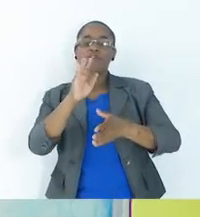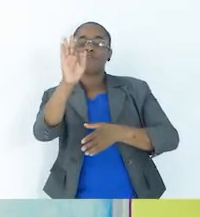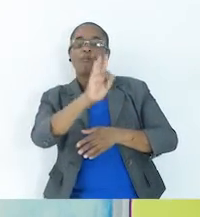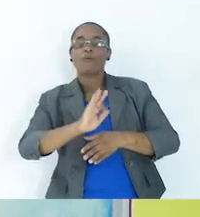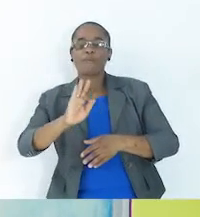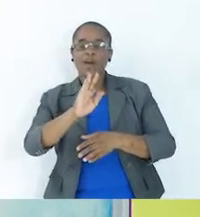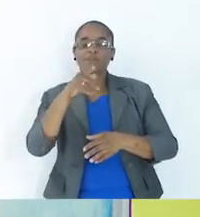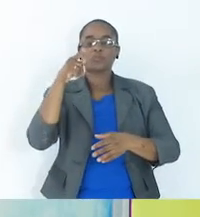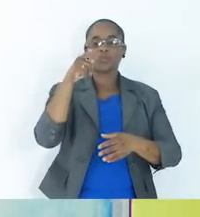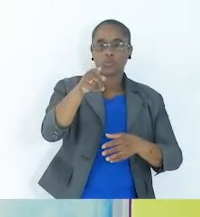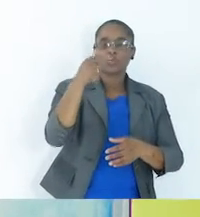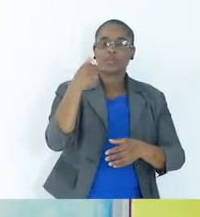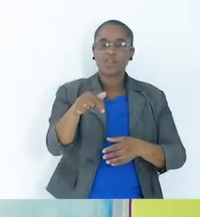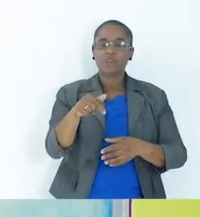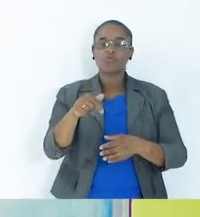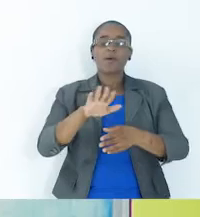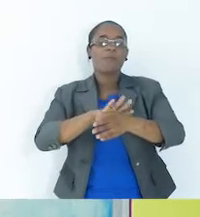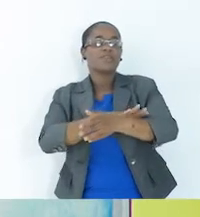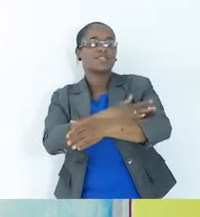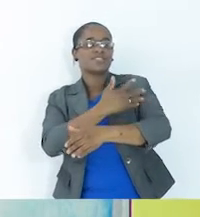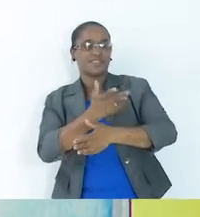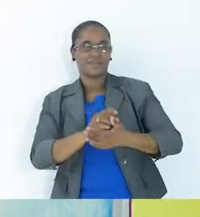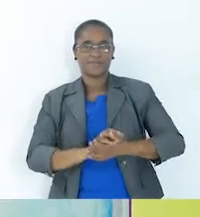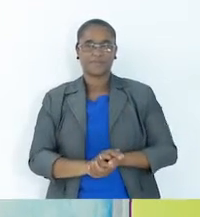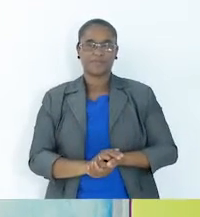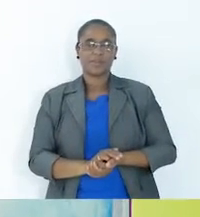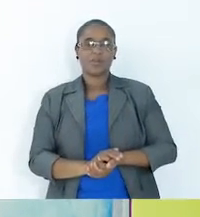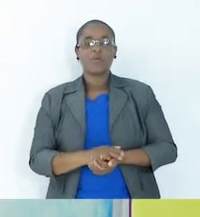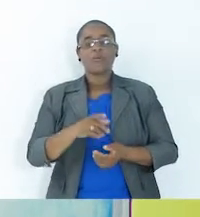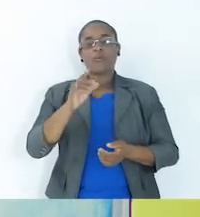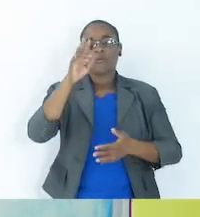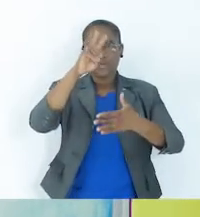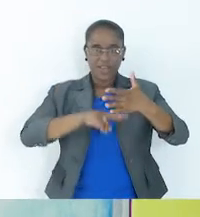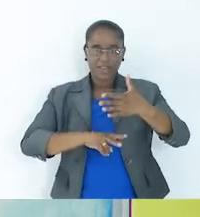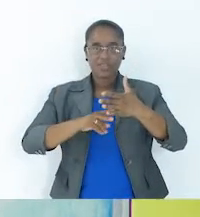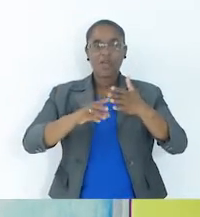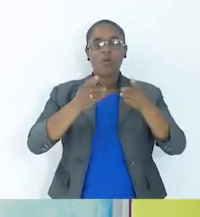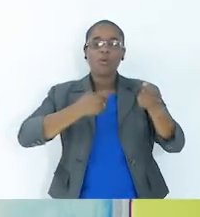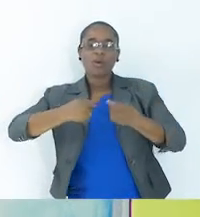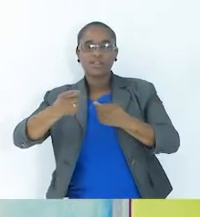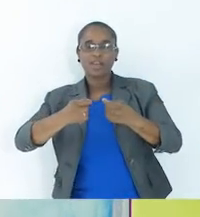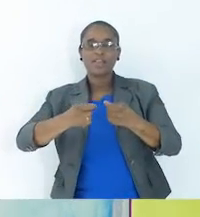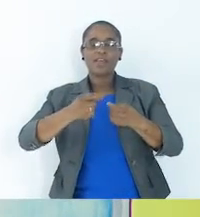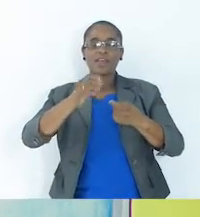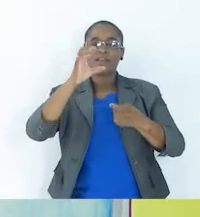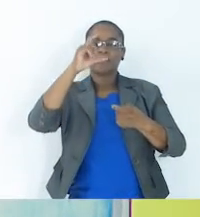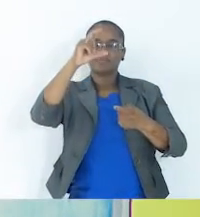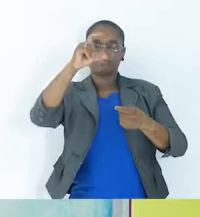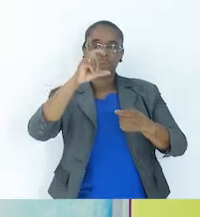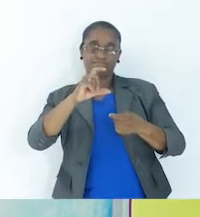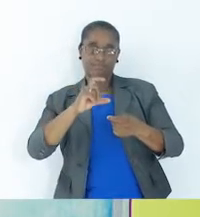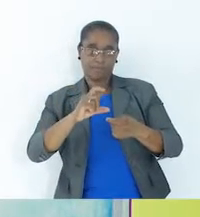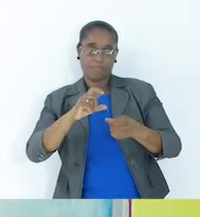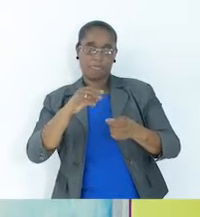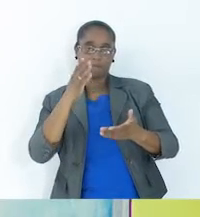tu tens uma poesia. O texto vem organizado em versos, numa única estrofe. E por isso